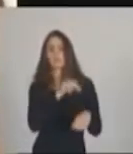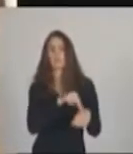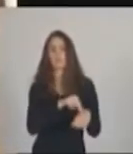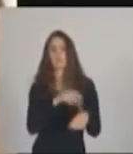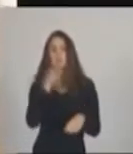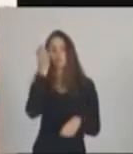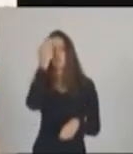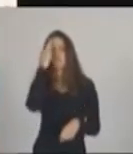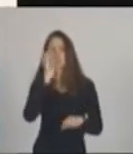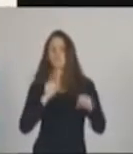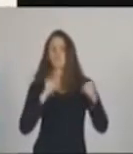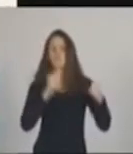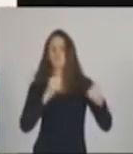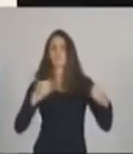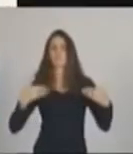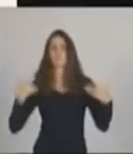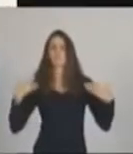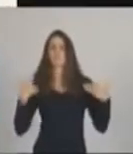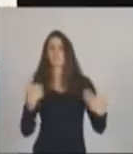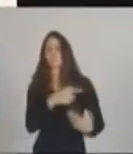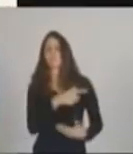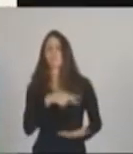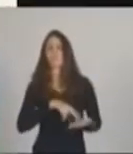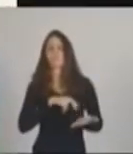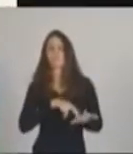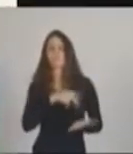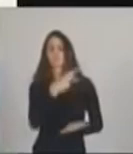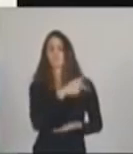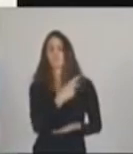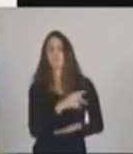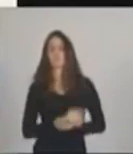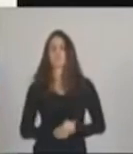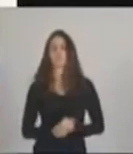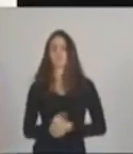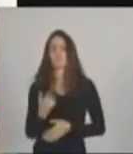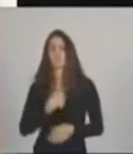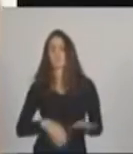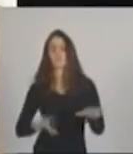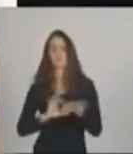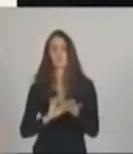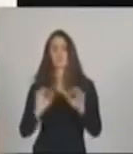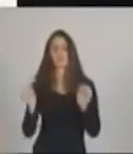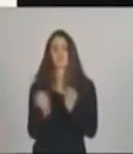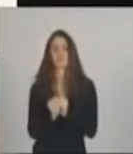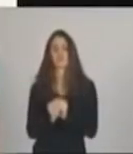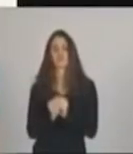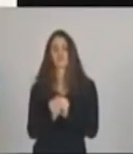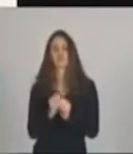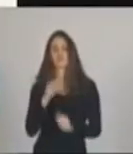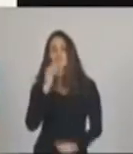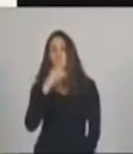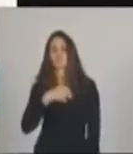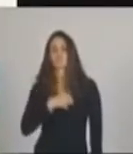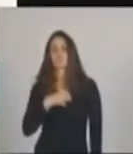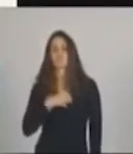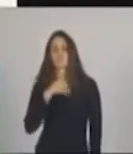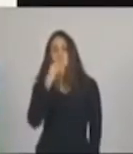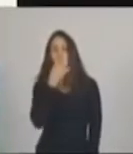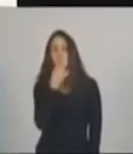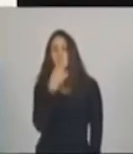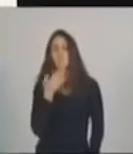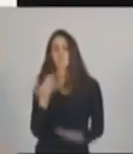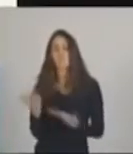toda a vitalidade que a dona Olímpia tinha. Então, assim, quero me juntar e meu sentimento a toda a família da dona